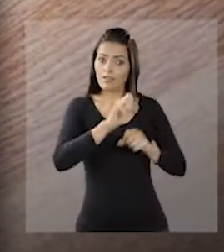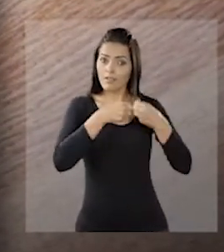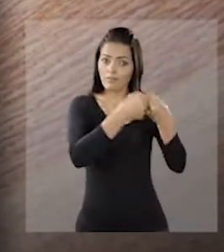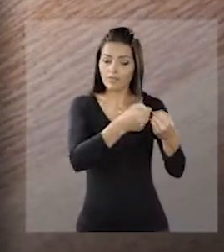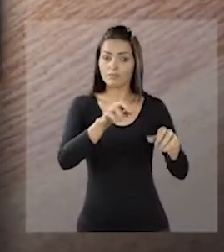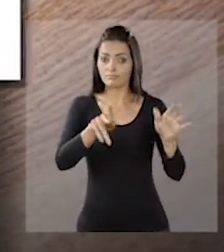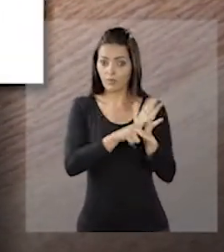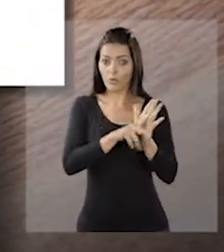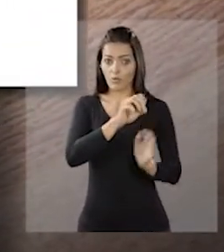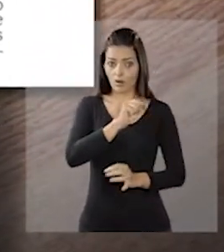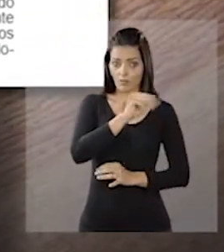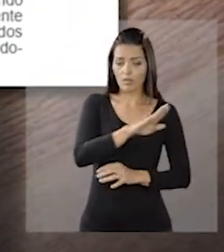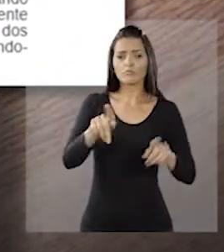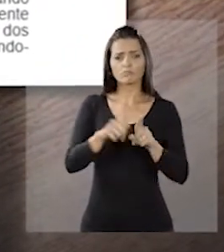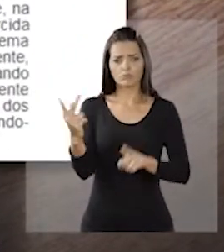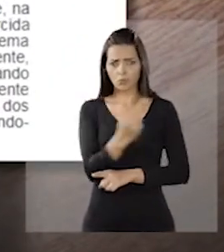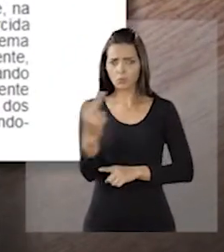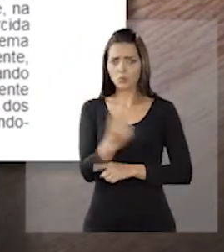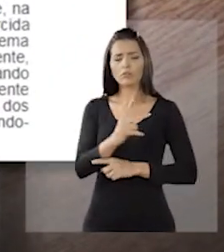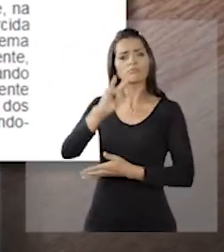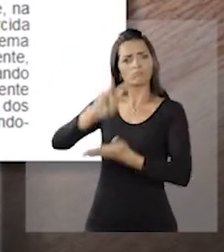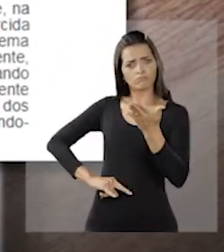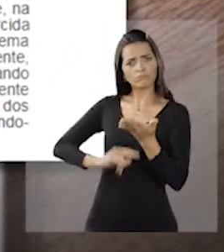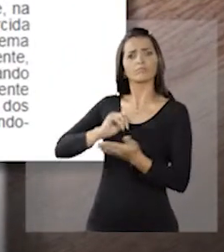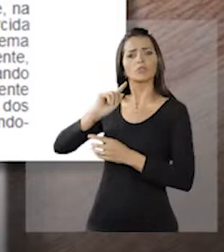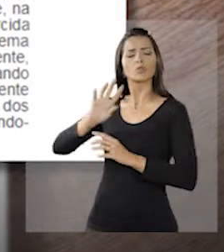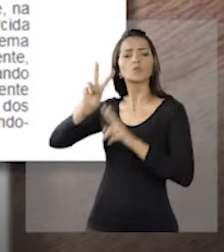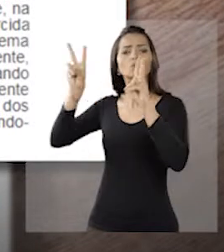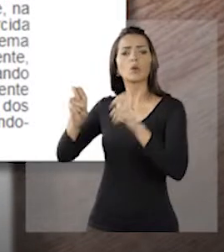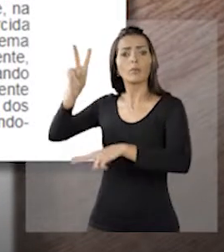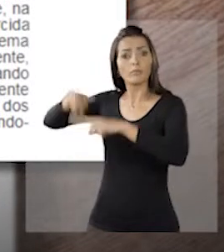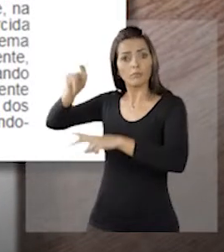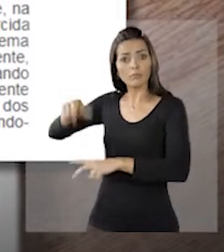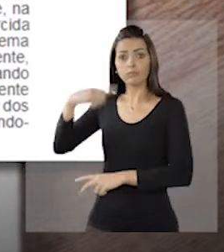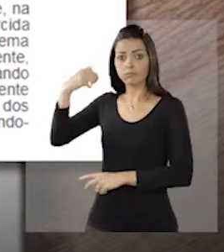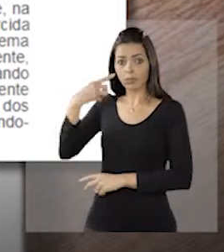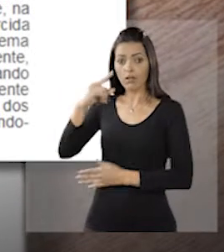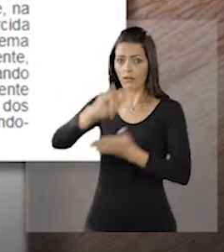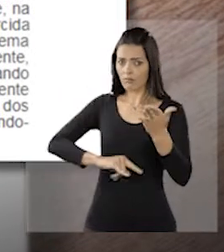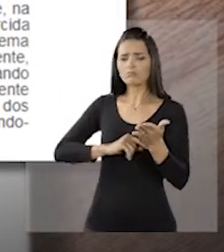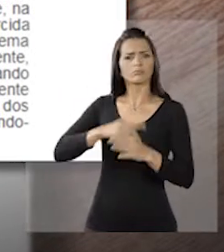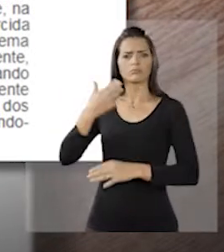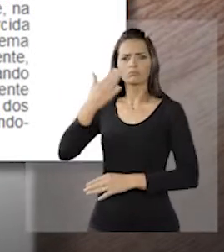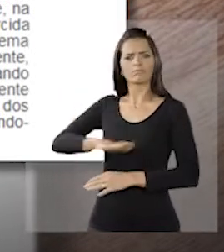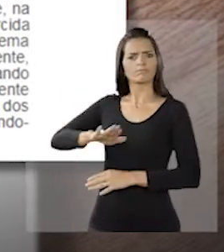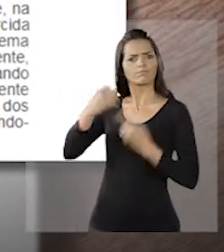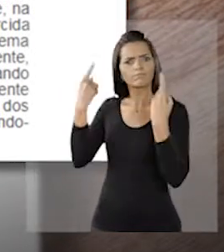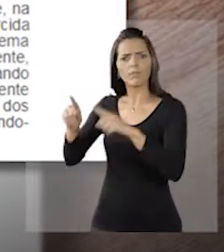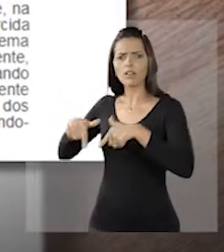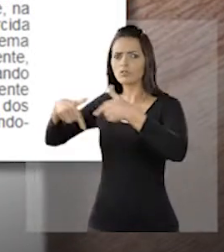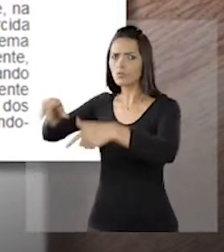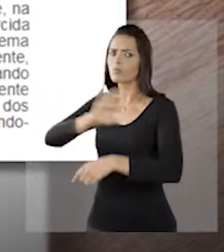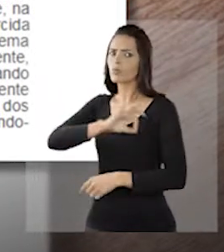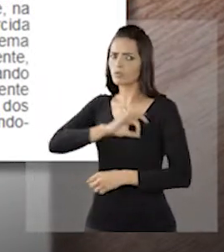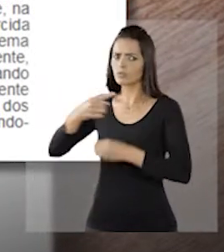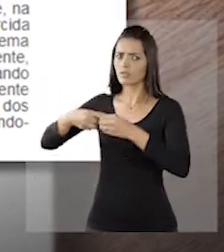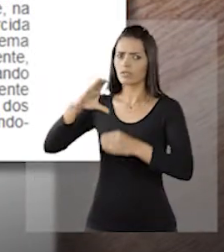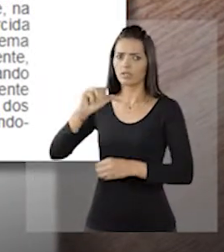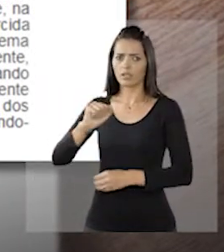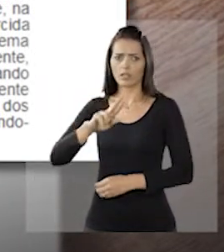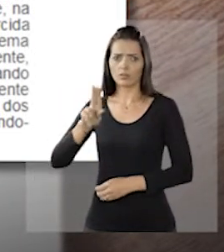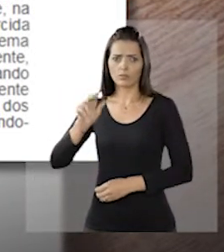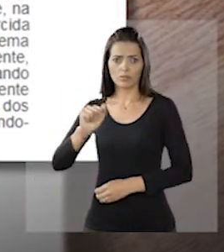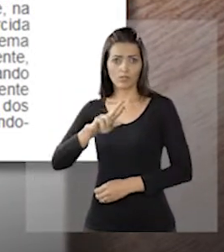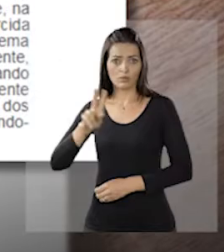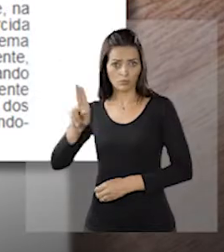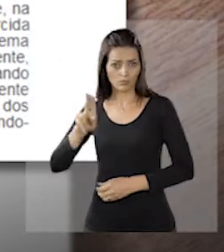Defesa das Prerrogativas da OAB também se pronunciaram sobre a prisão do advogado e, através de nota, repudiaram a